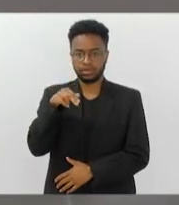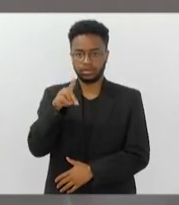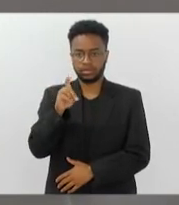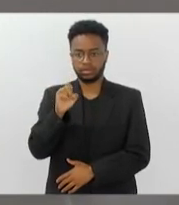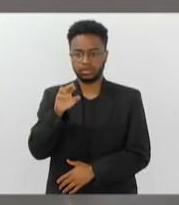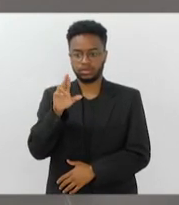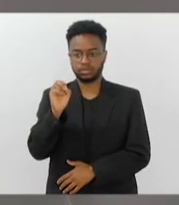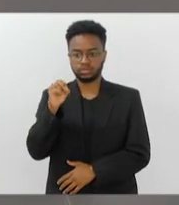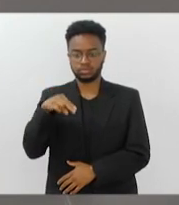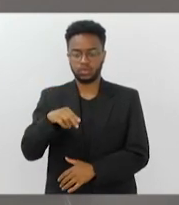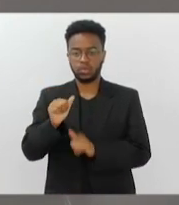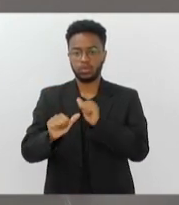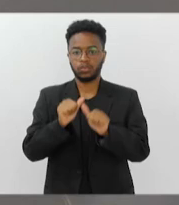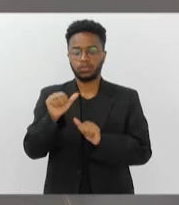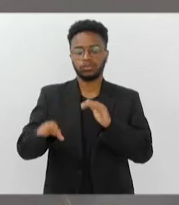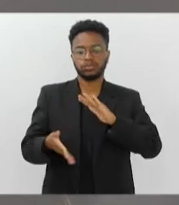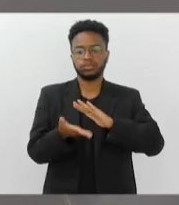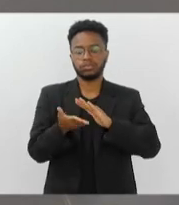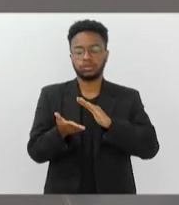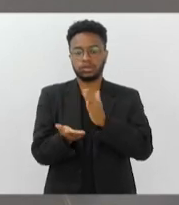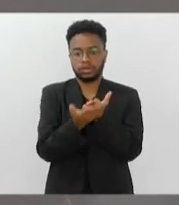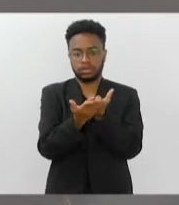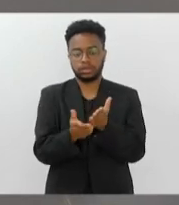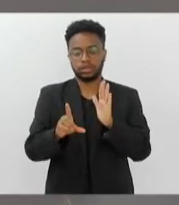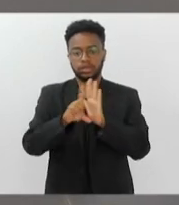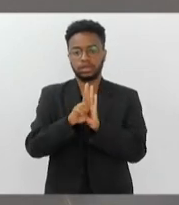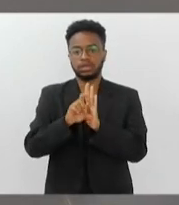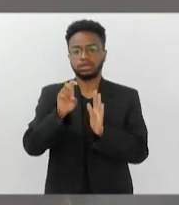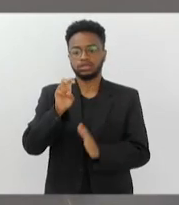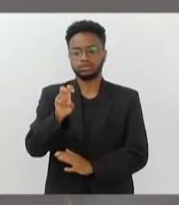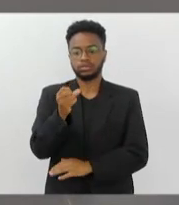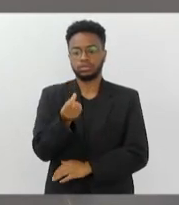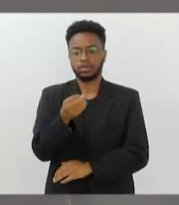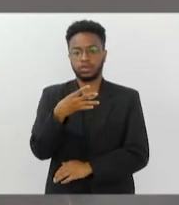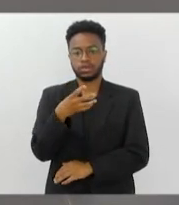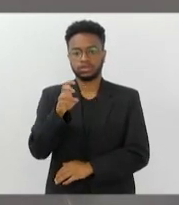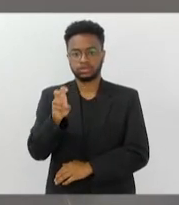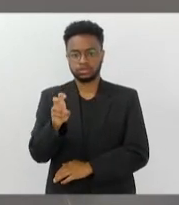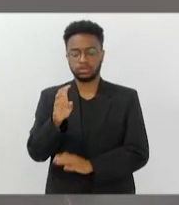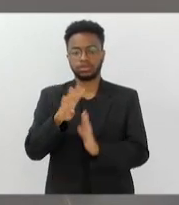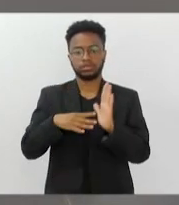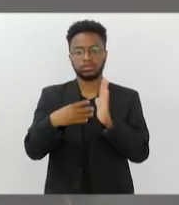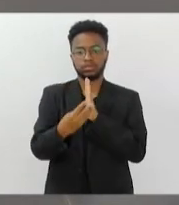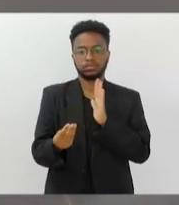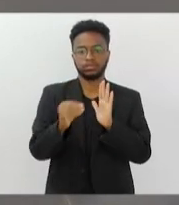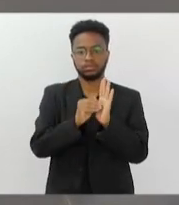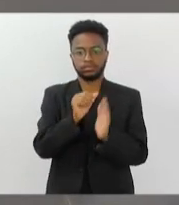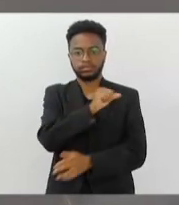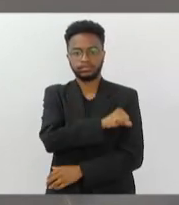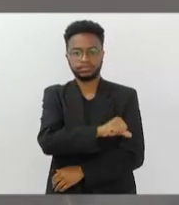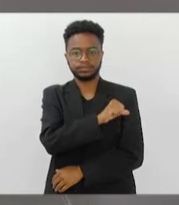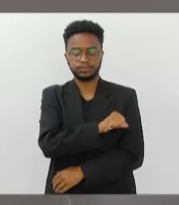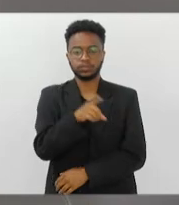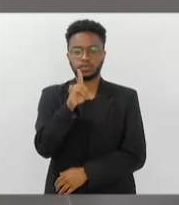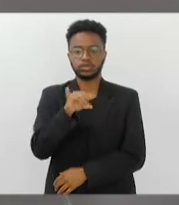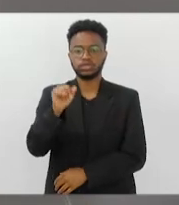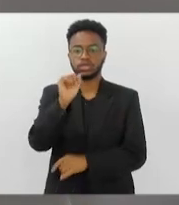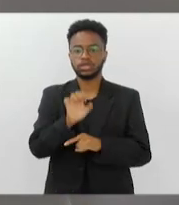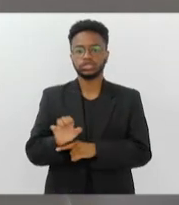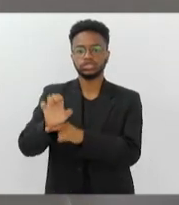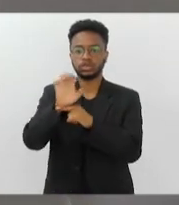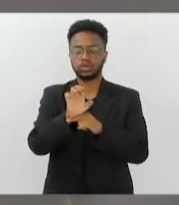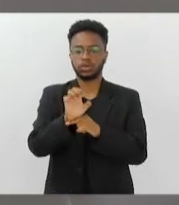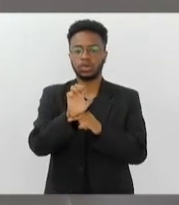que altera o anexo da lei 5645 de 2010 para incluir no calendário oficial do Estado do Rio de Janeiro o Dia Estadual